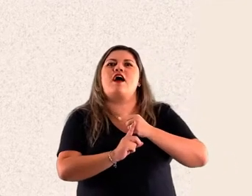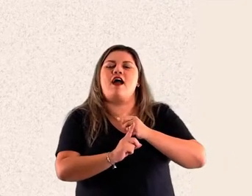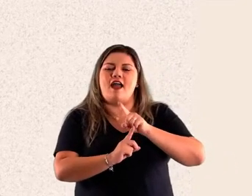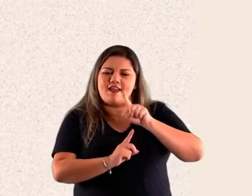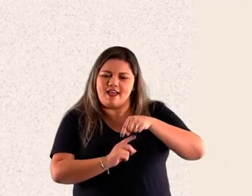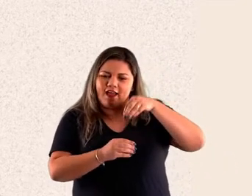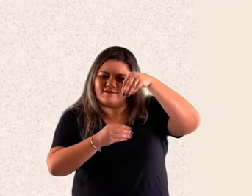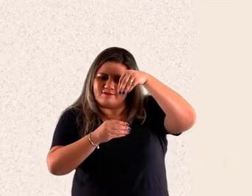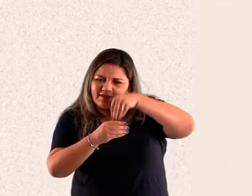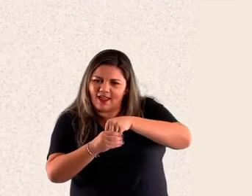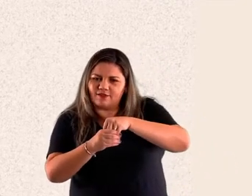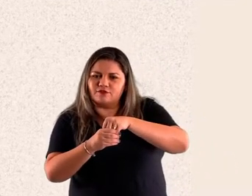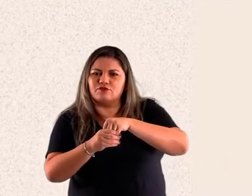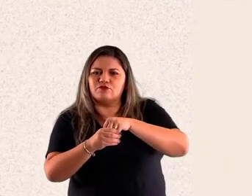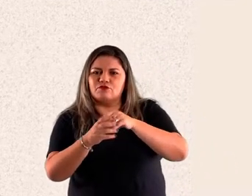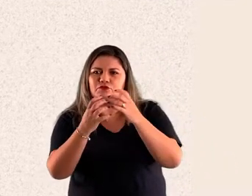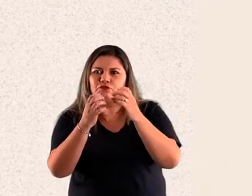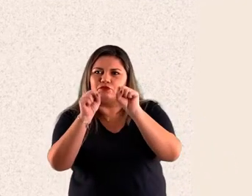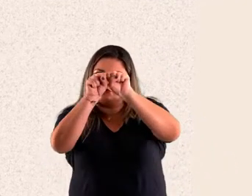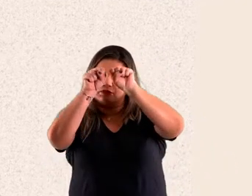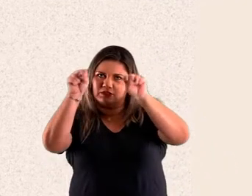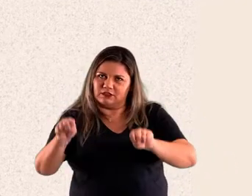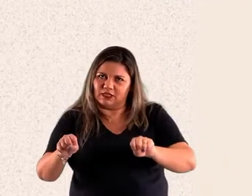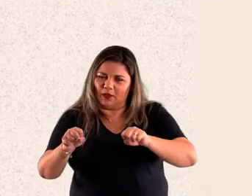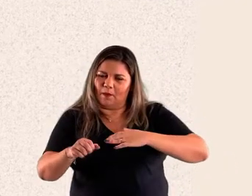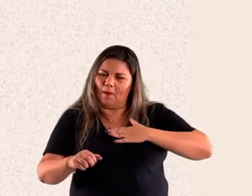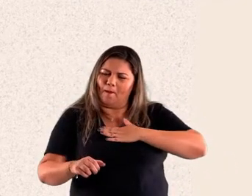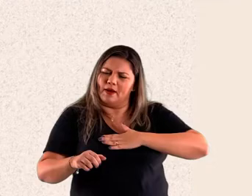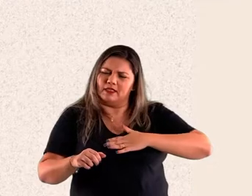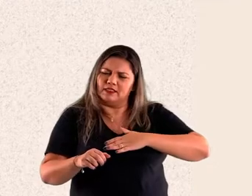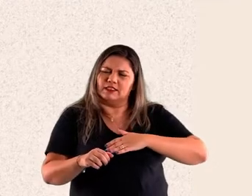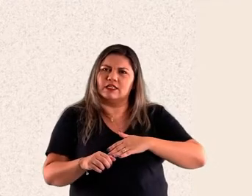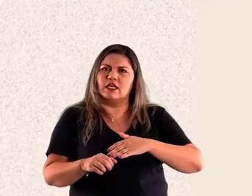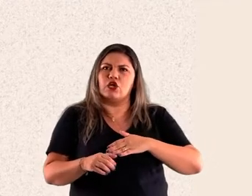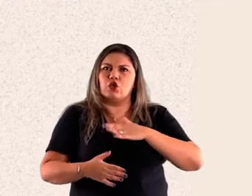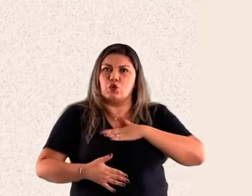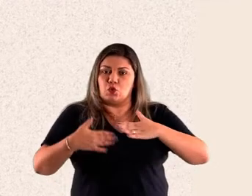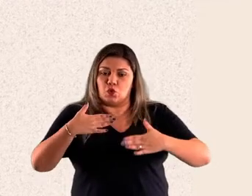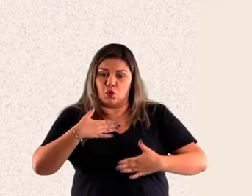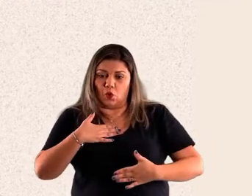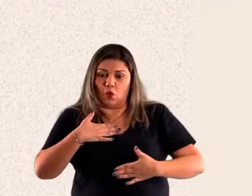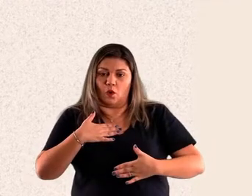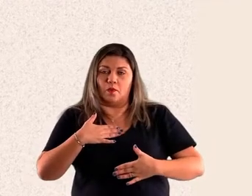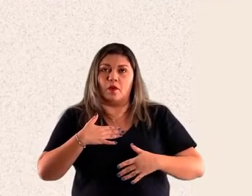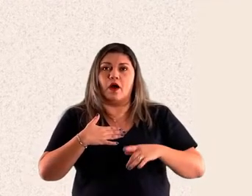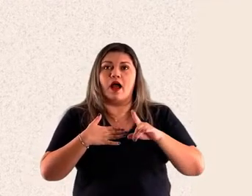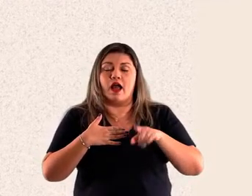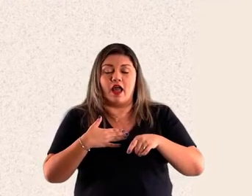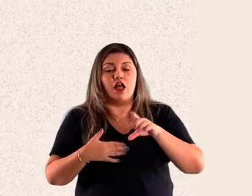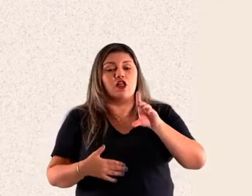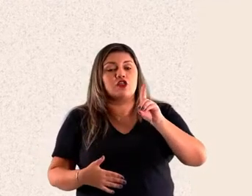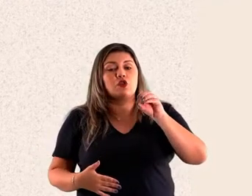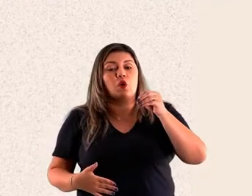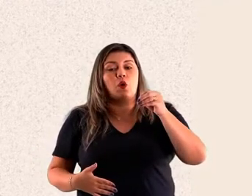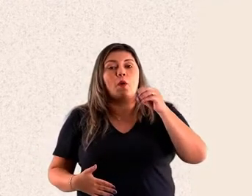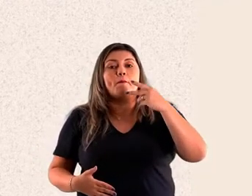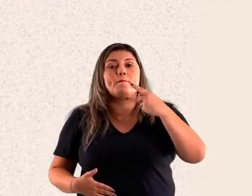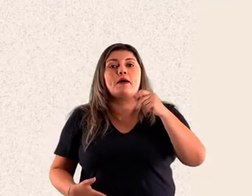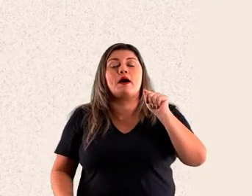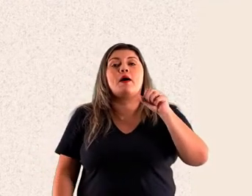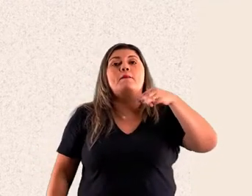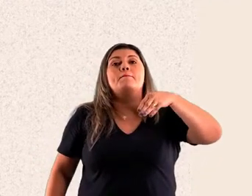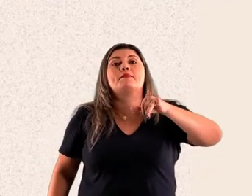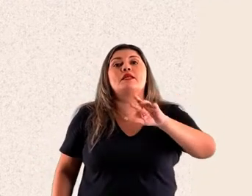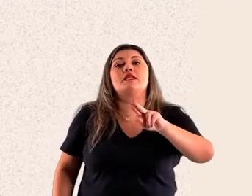sistema do Prazer físico e o nosso sistema de prazer de dopamina é muito mais ativado quando